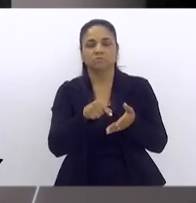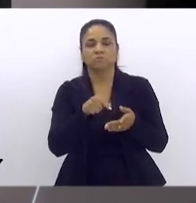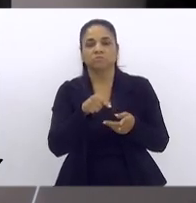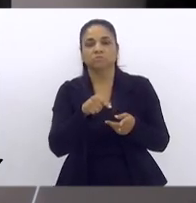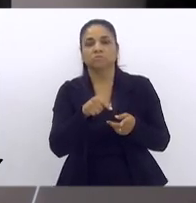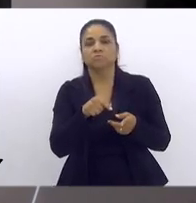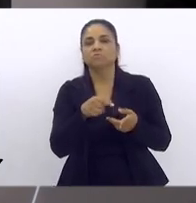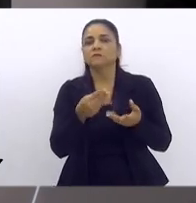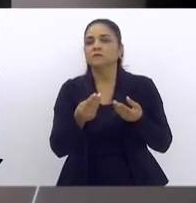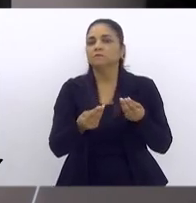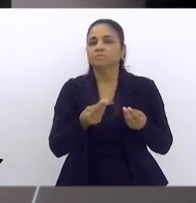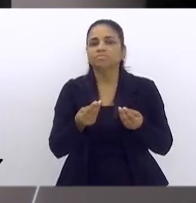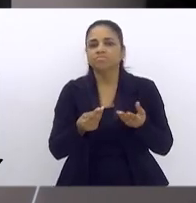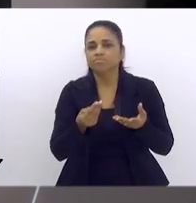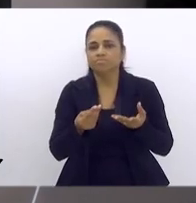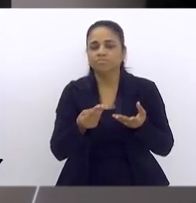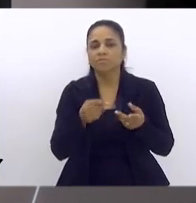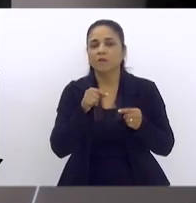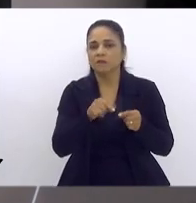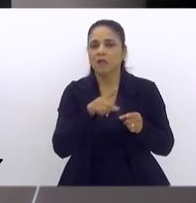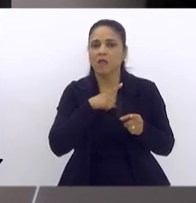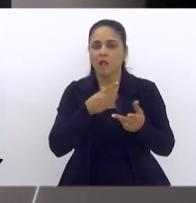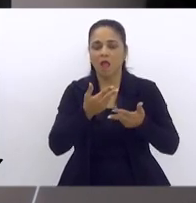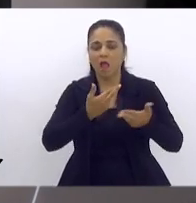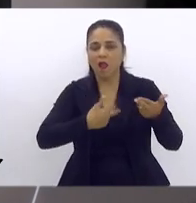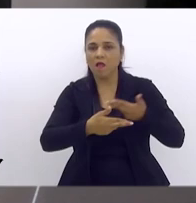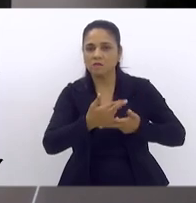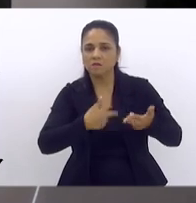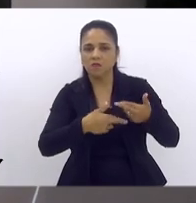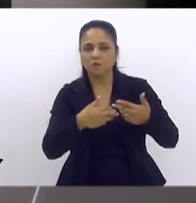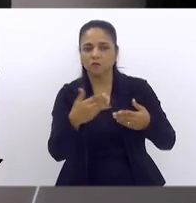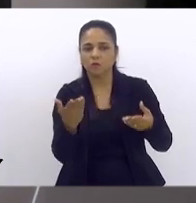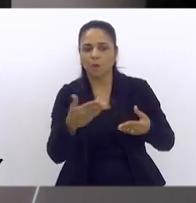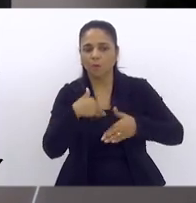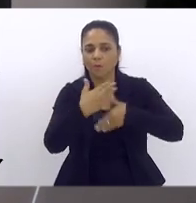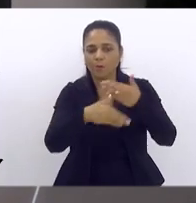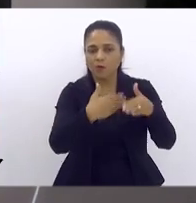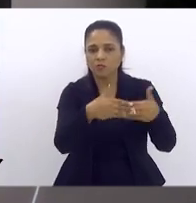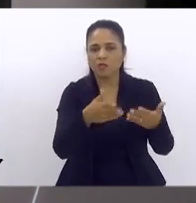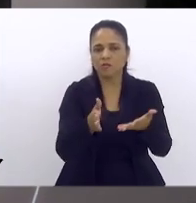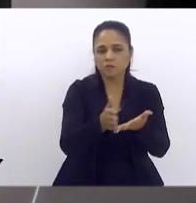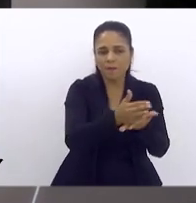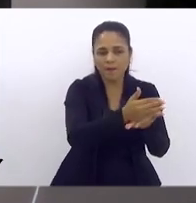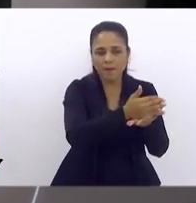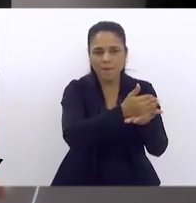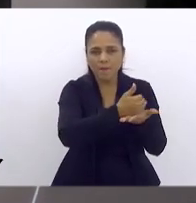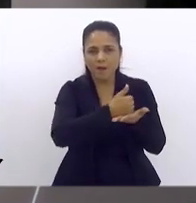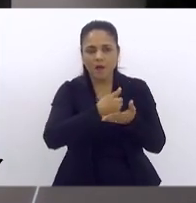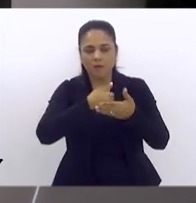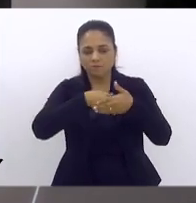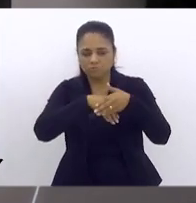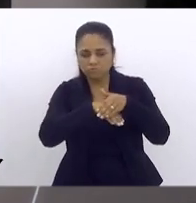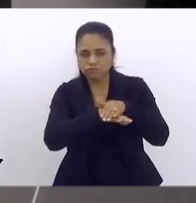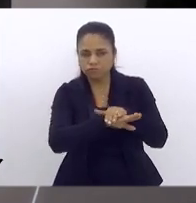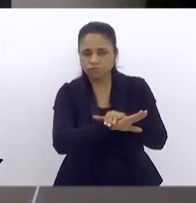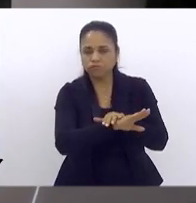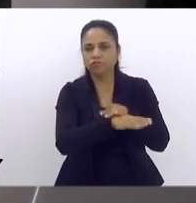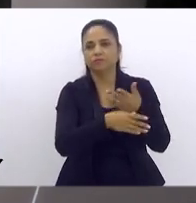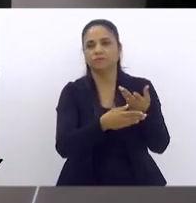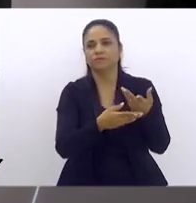ali que ali alguma relação naquele processo né de coleta de armazenamento